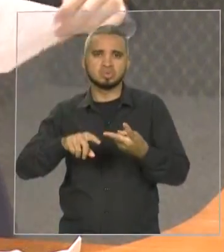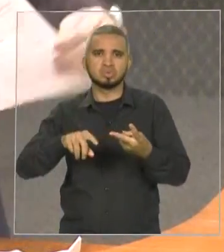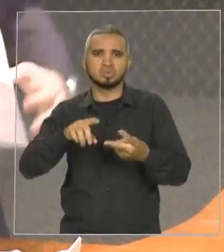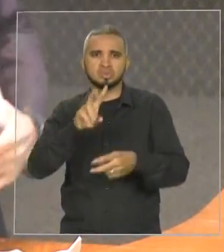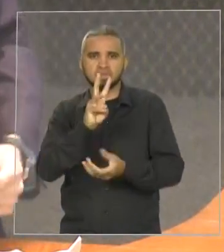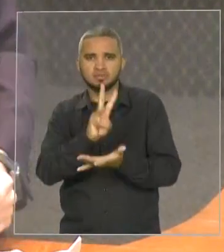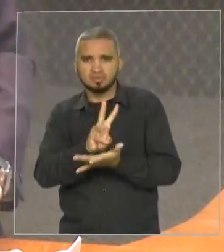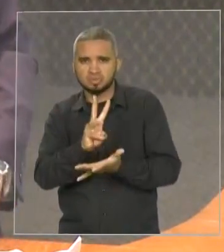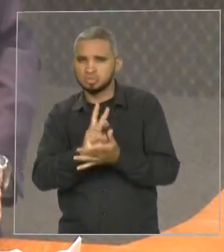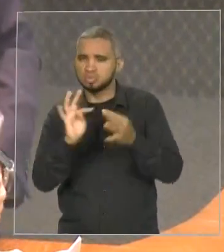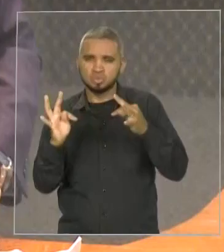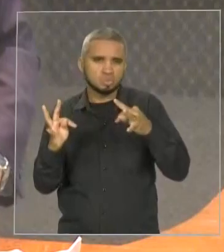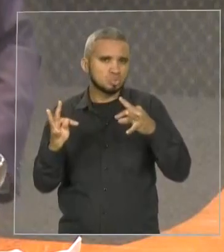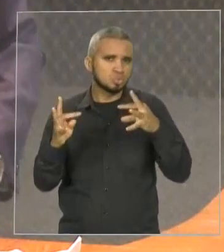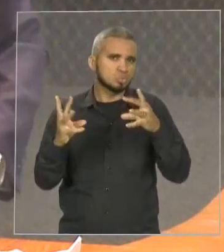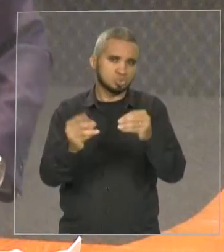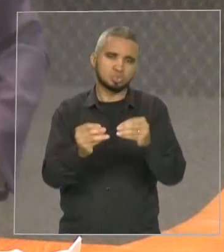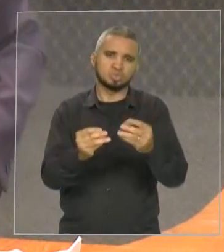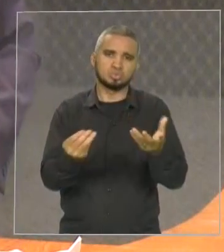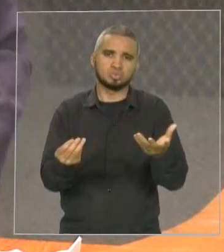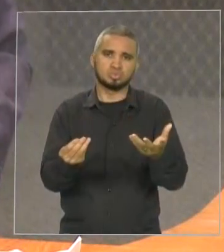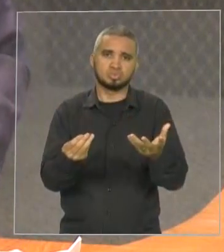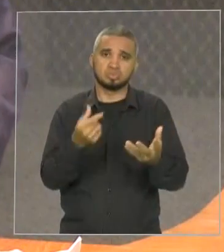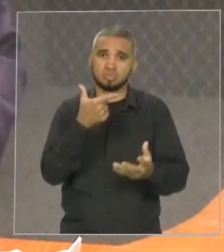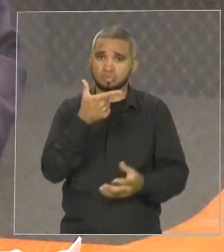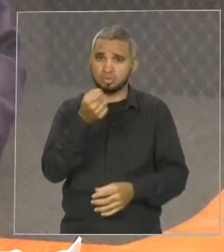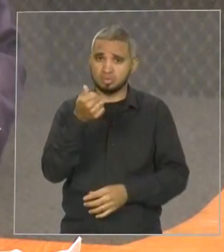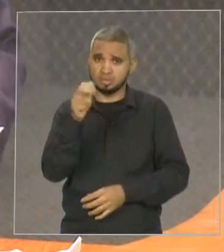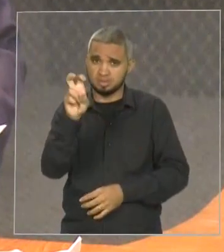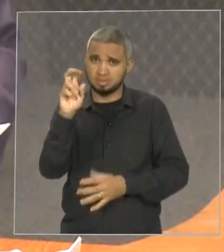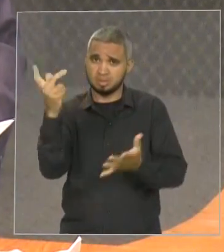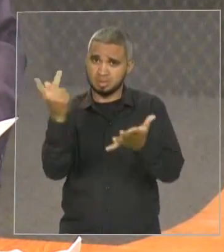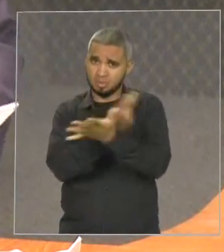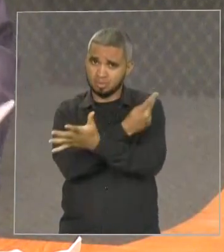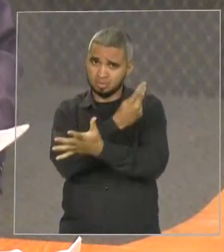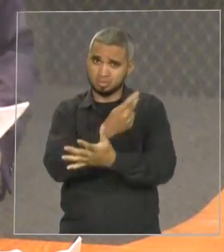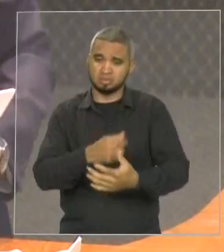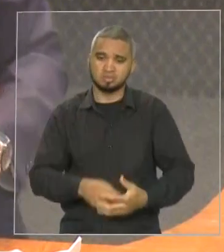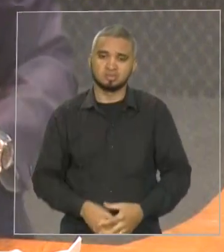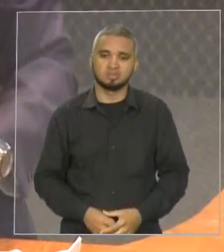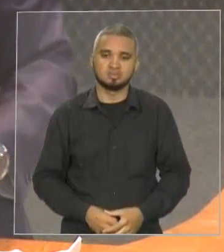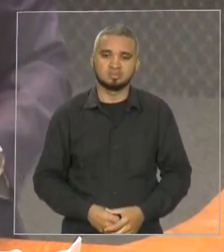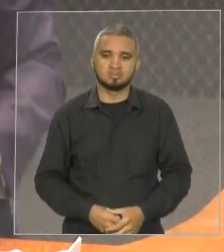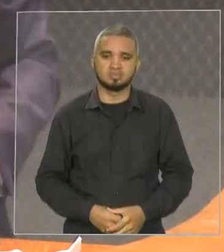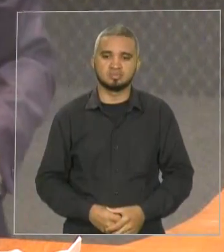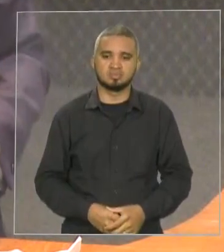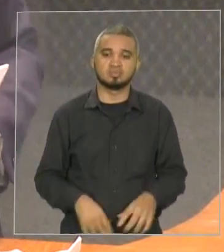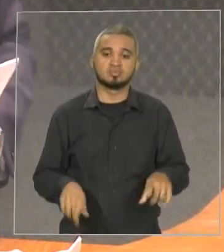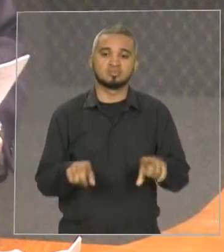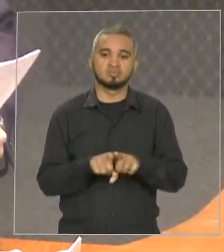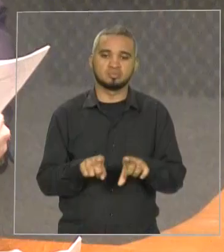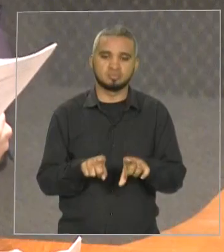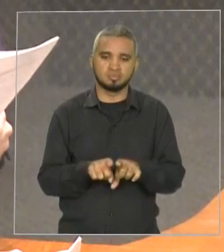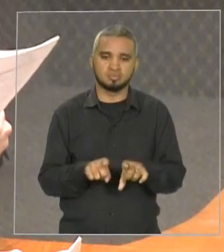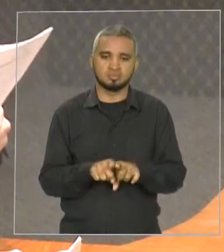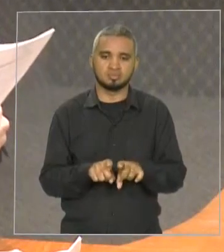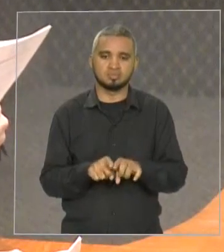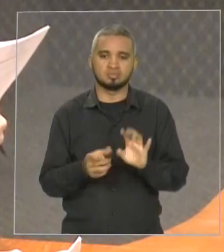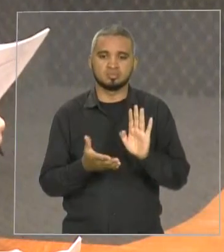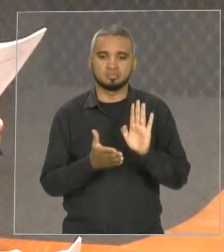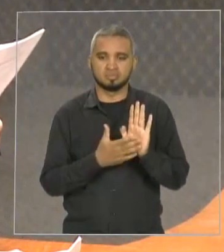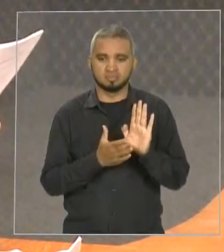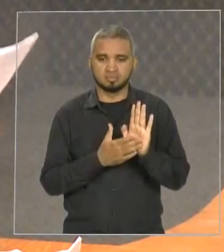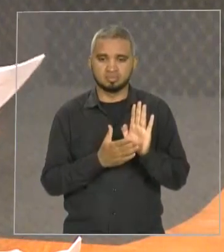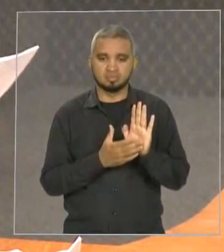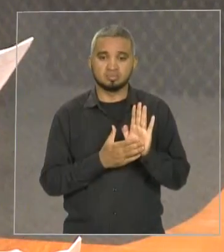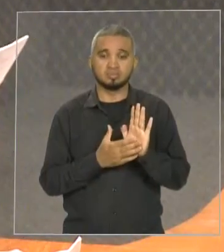no passado, não muito distante, 2015. E nesse relatório também, do pedido de